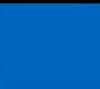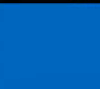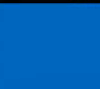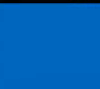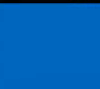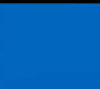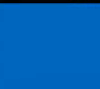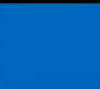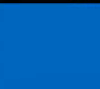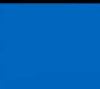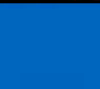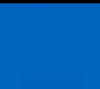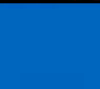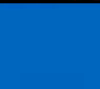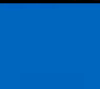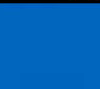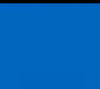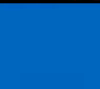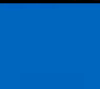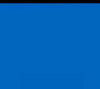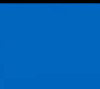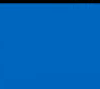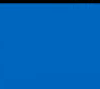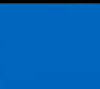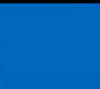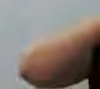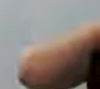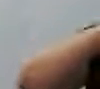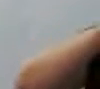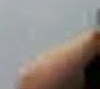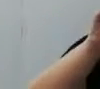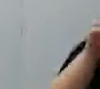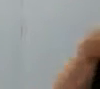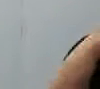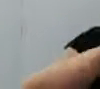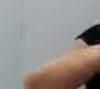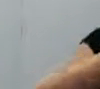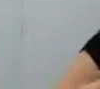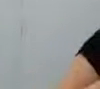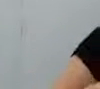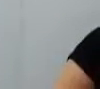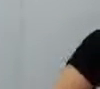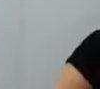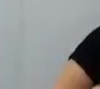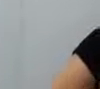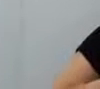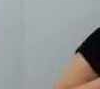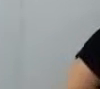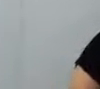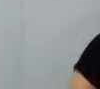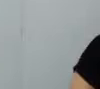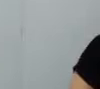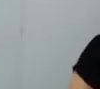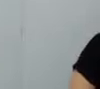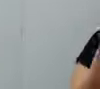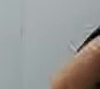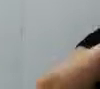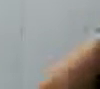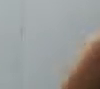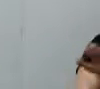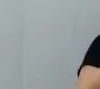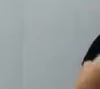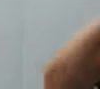meio aborrecida ela tá um pouco ela não tá nem tão chata nem tomar retada nem tão menos arretada nem muito arretada